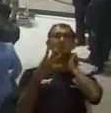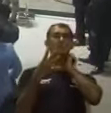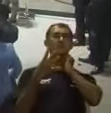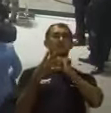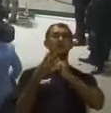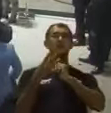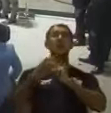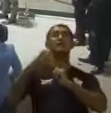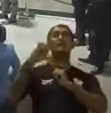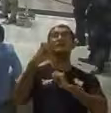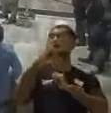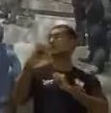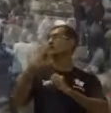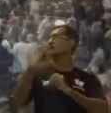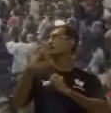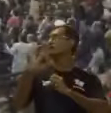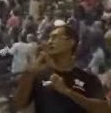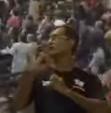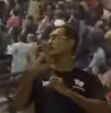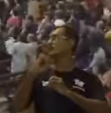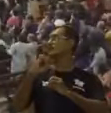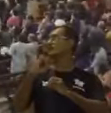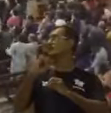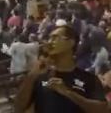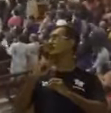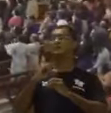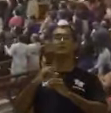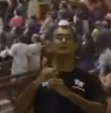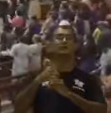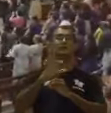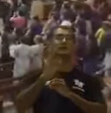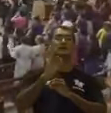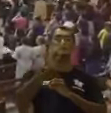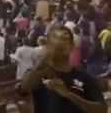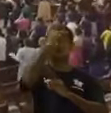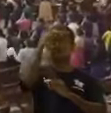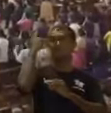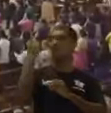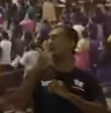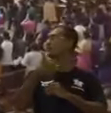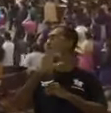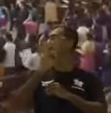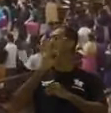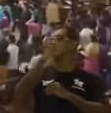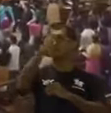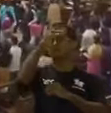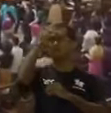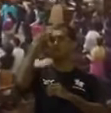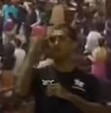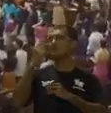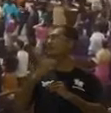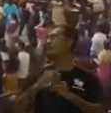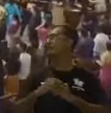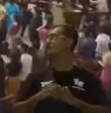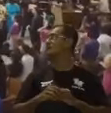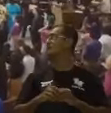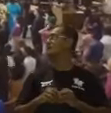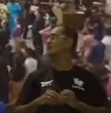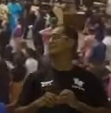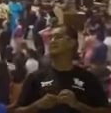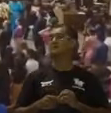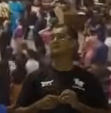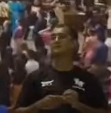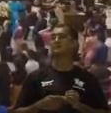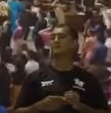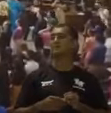está vindo a nona pessoa. Onde estará a décima pessoa para Jesus? Onde estar a